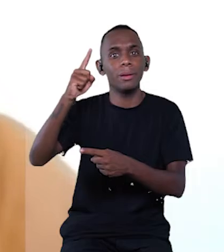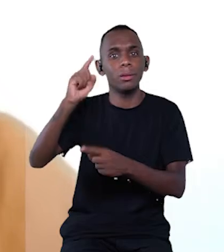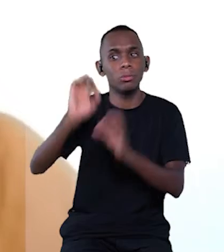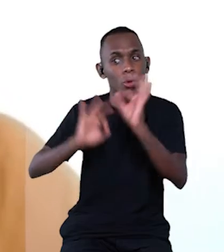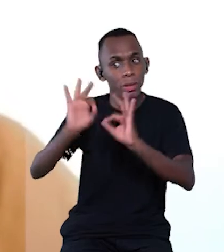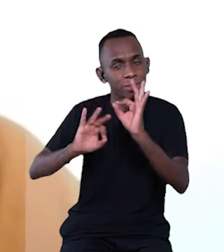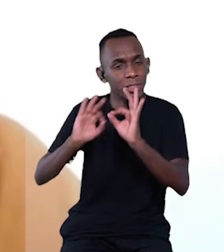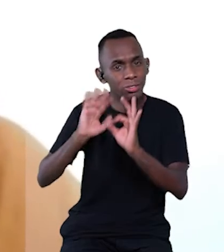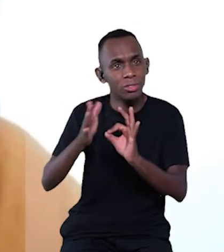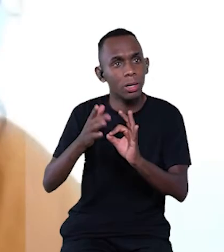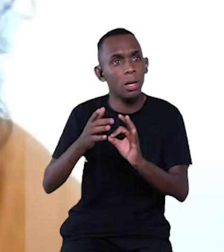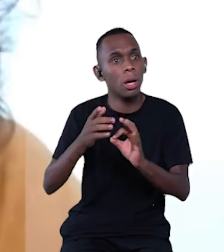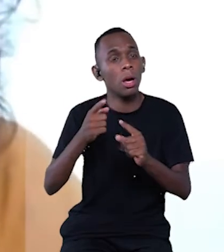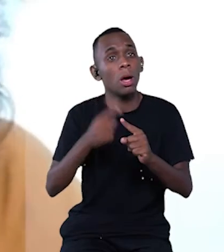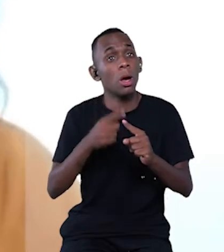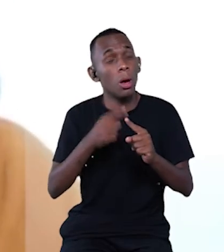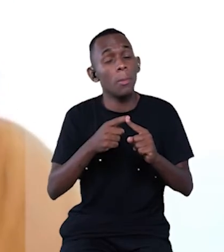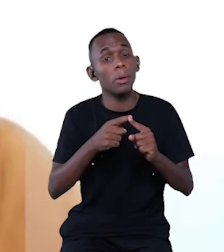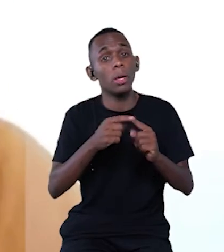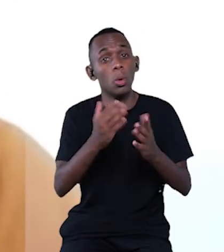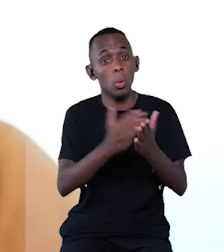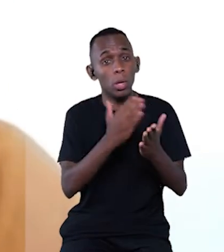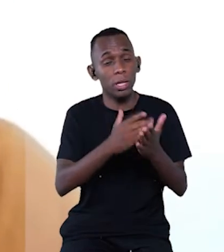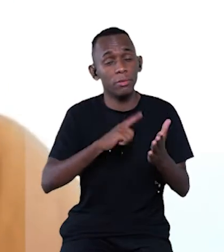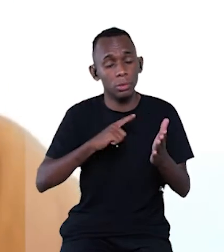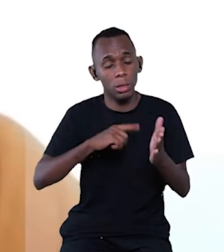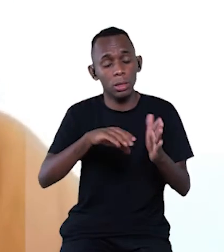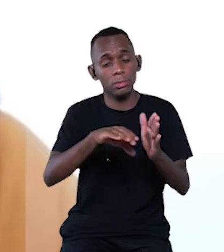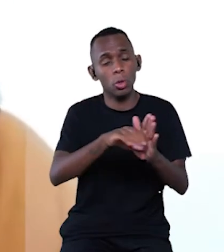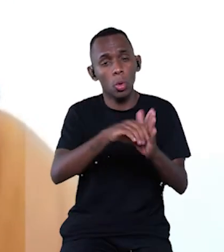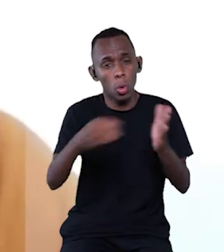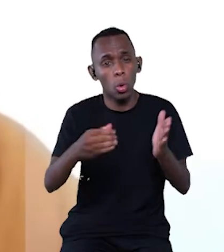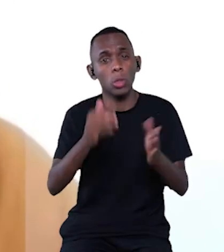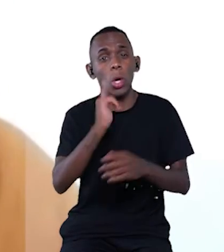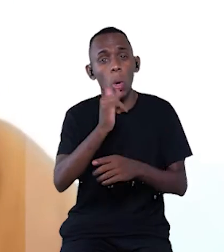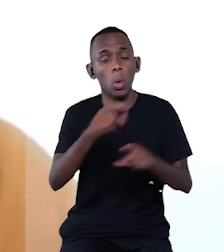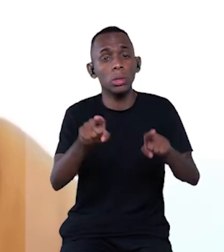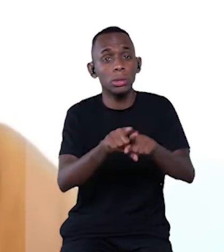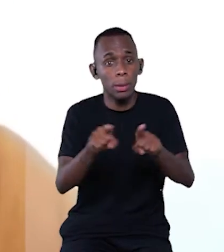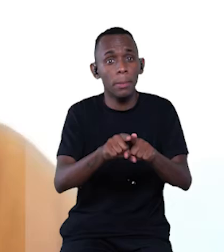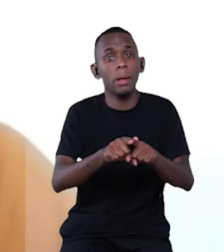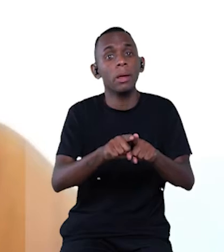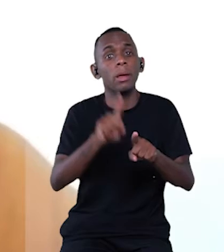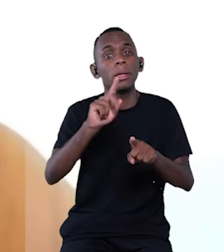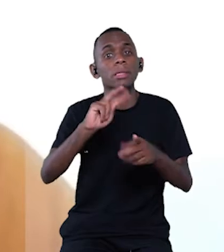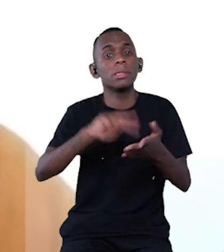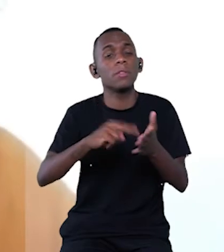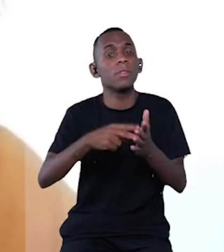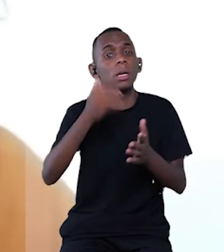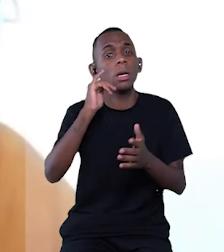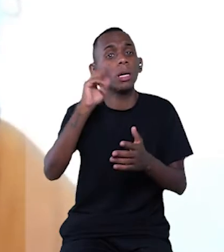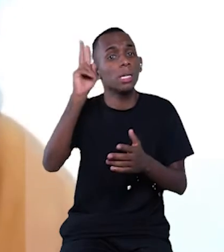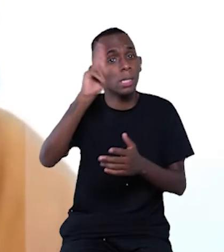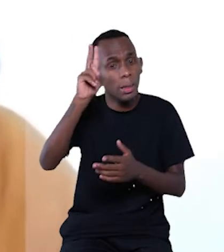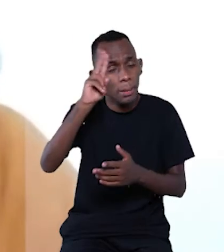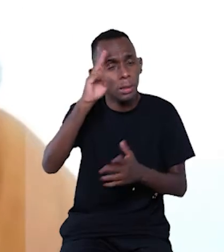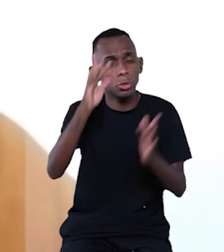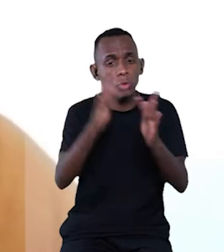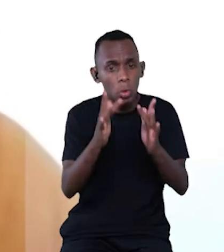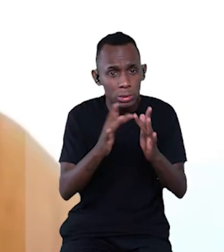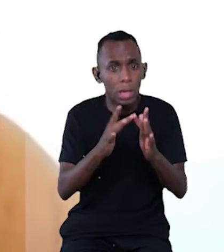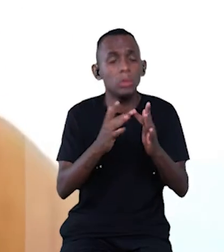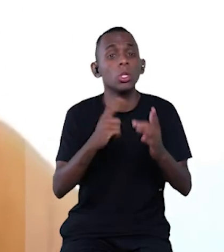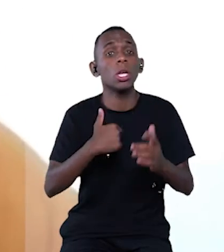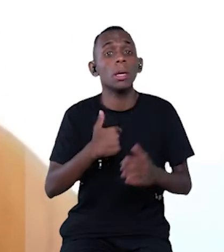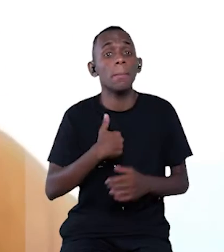O Escafandrista ele é formado por crônicas e contos, são histórias que eu crio a partir de conversas que eu tenho com pessoas